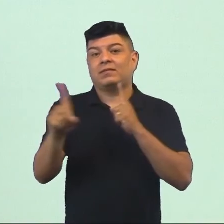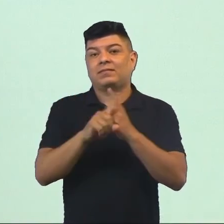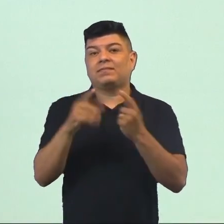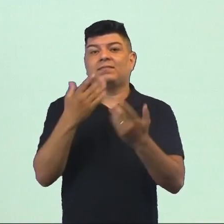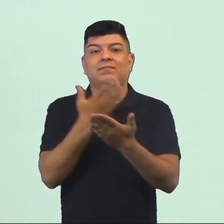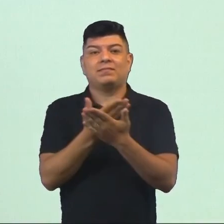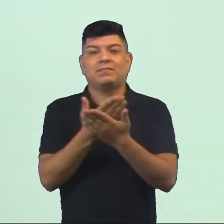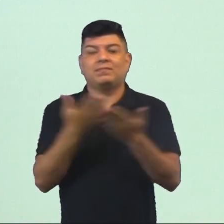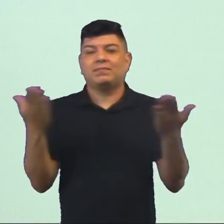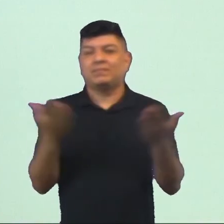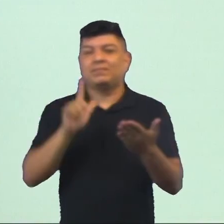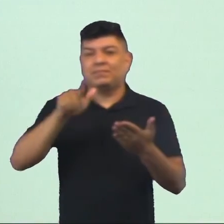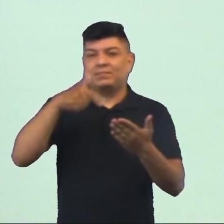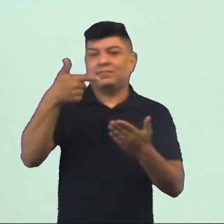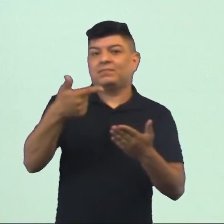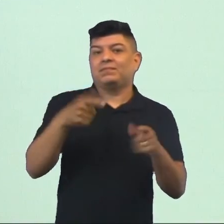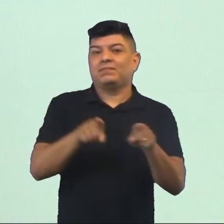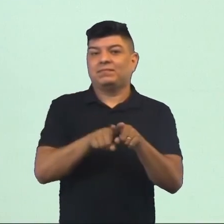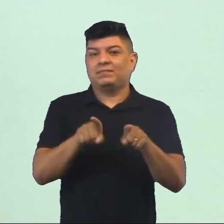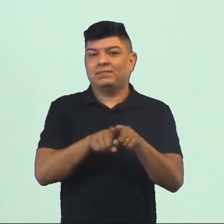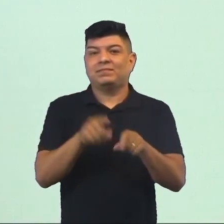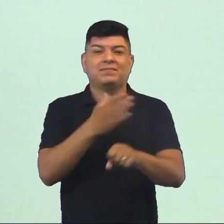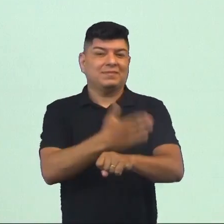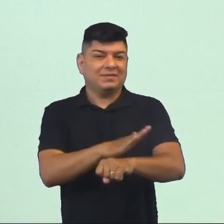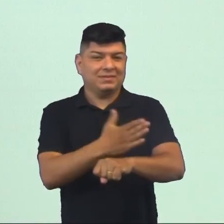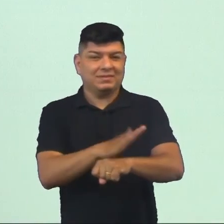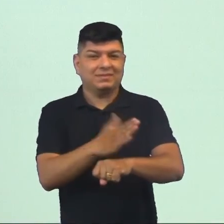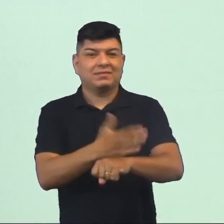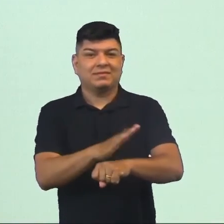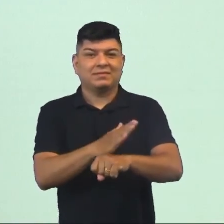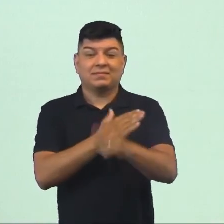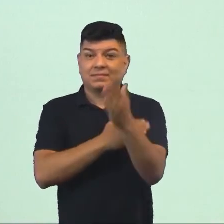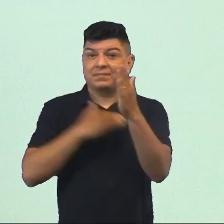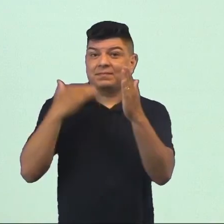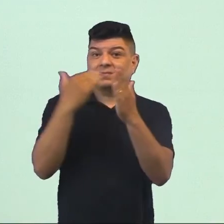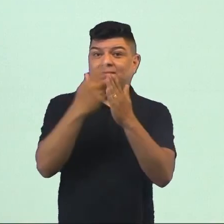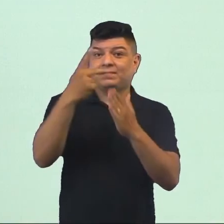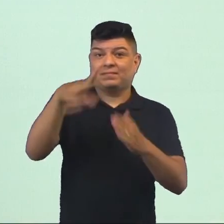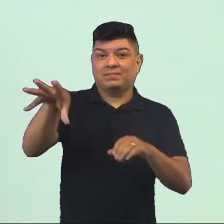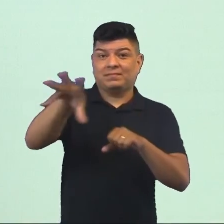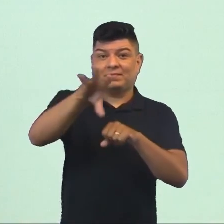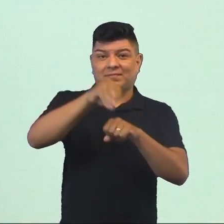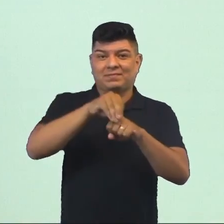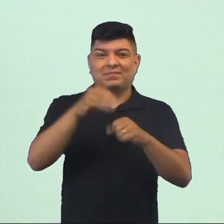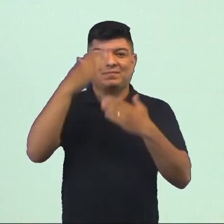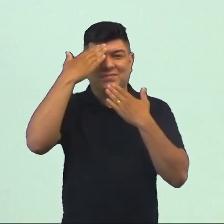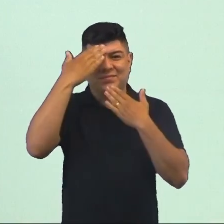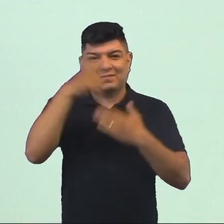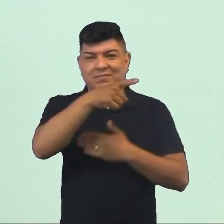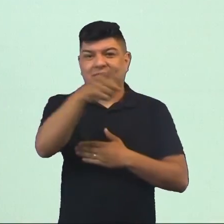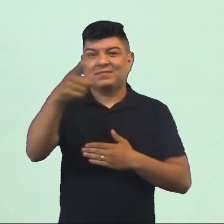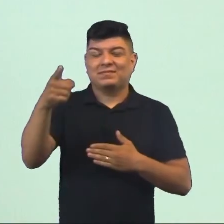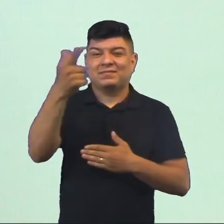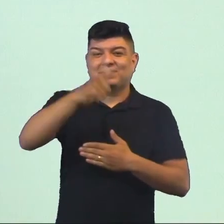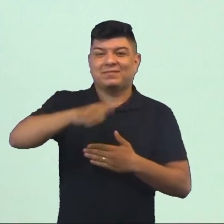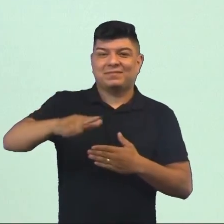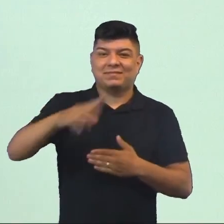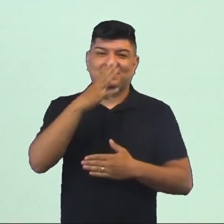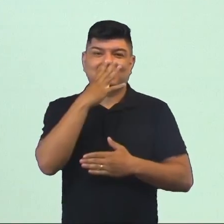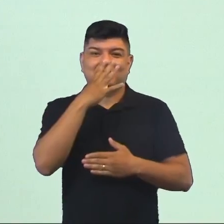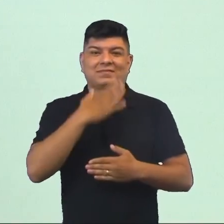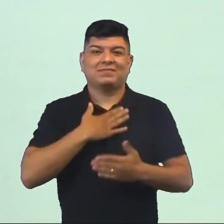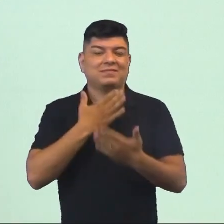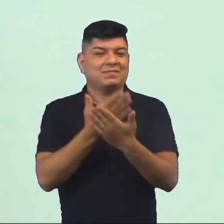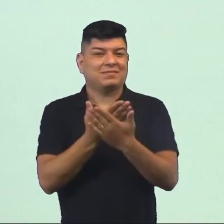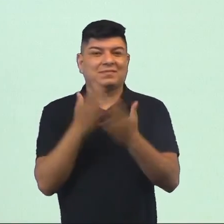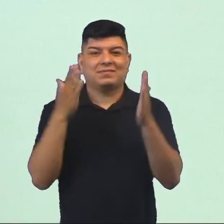encontrar essa aula de hoje e outras questões para você estar praticando, aumentando assim o seu conhecimento. Obrigada a você que mais uma vez